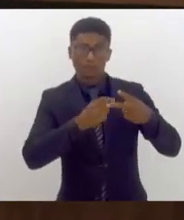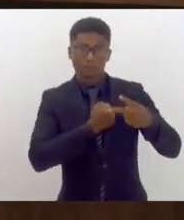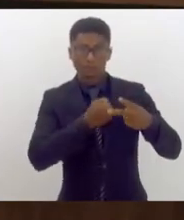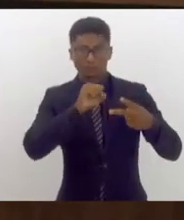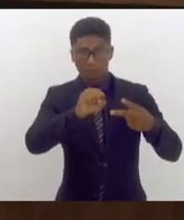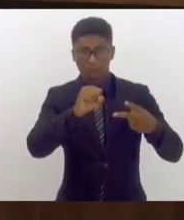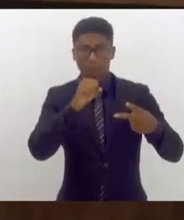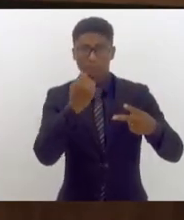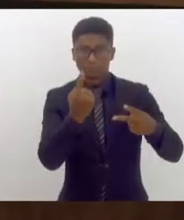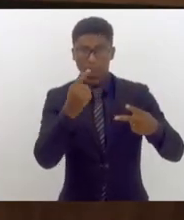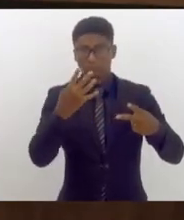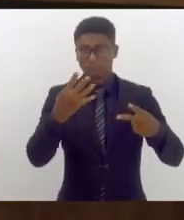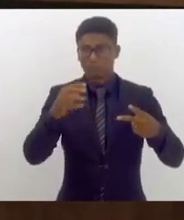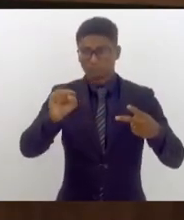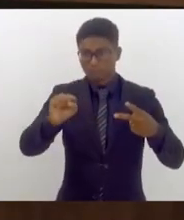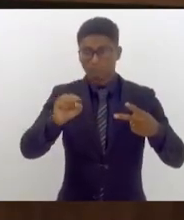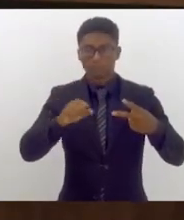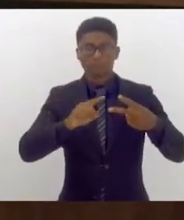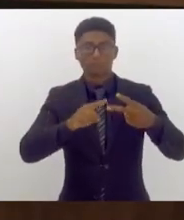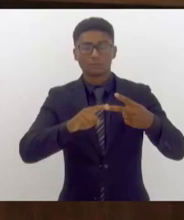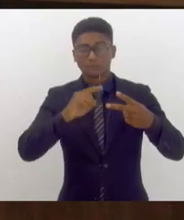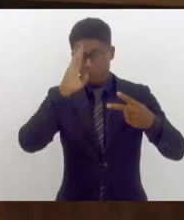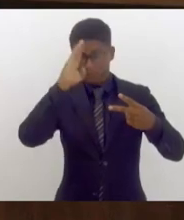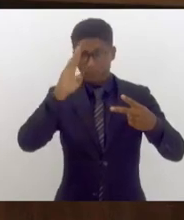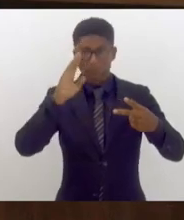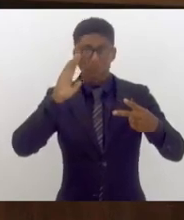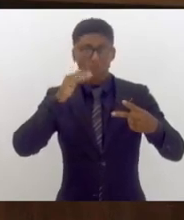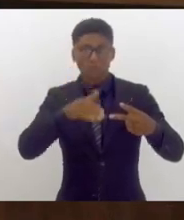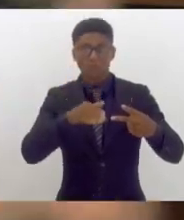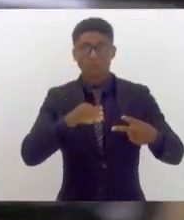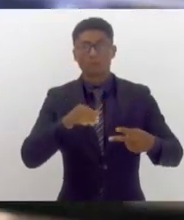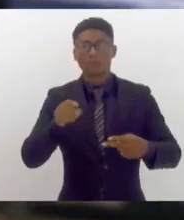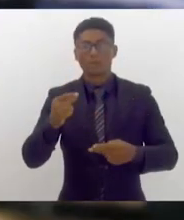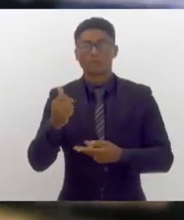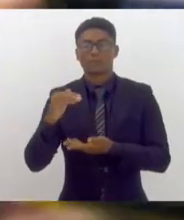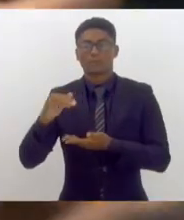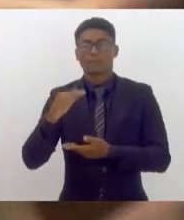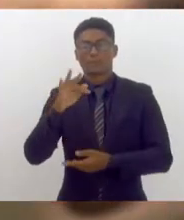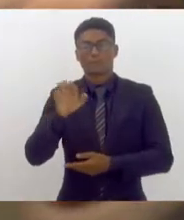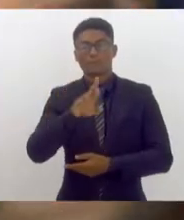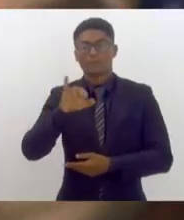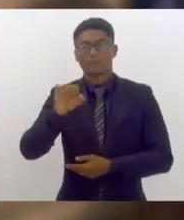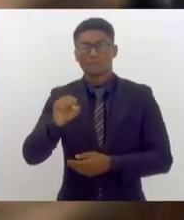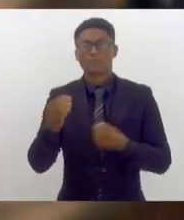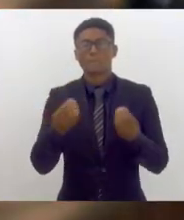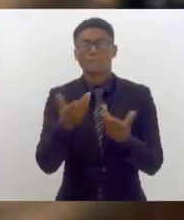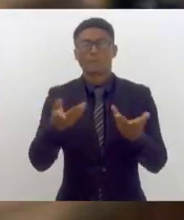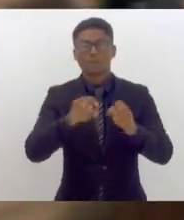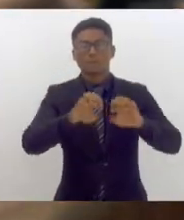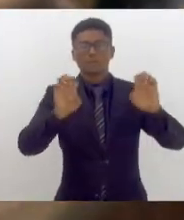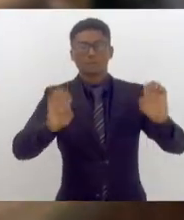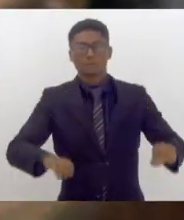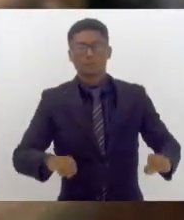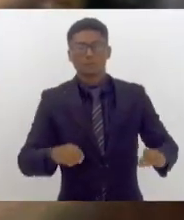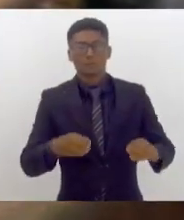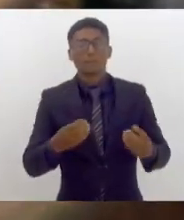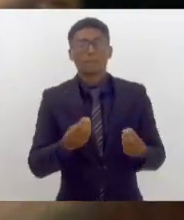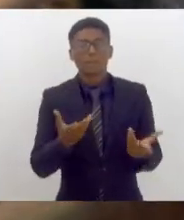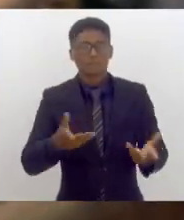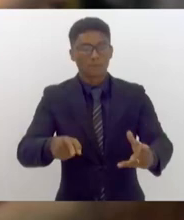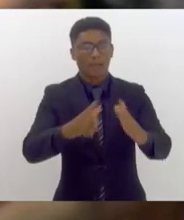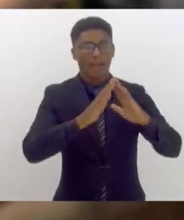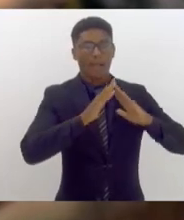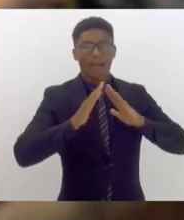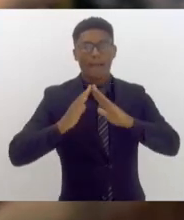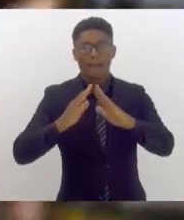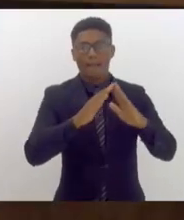onde a gente coloca a prioridade, inclusive, do fundo do Ferris, para infraestrutura, para diminuição do déficit habitacional. Foi uma